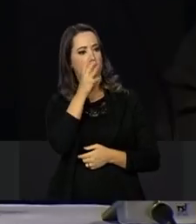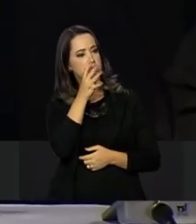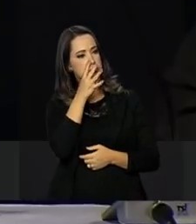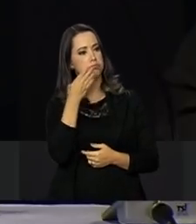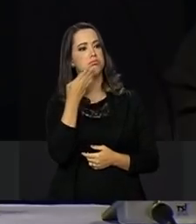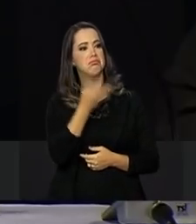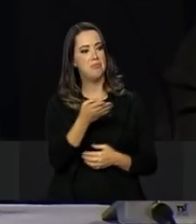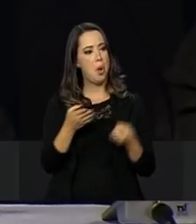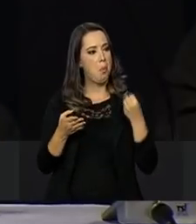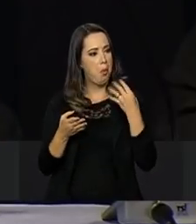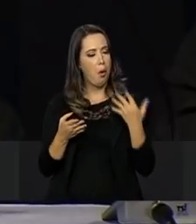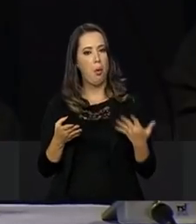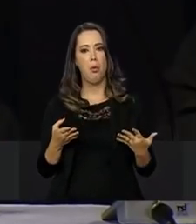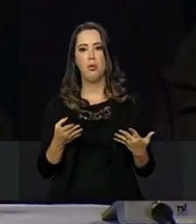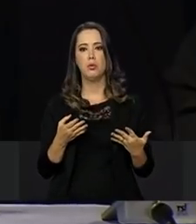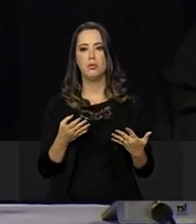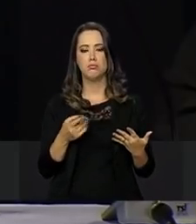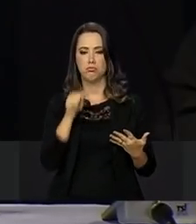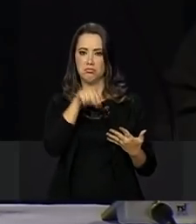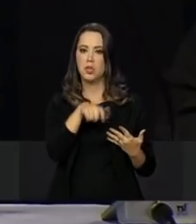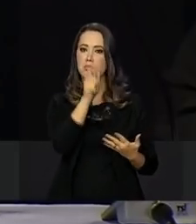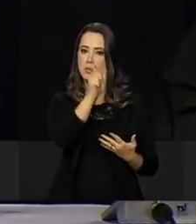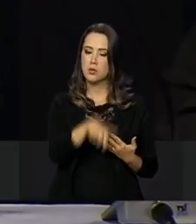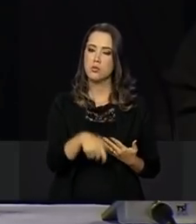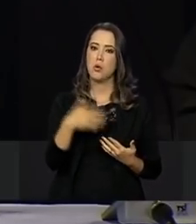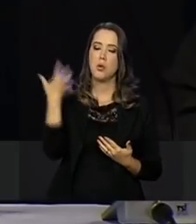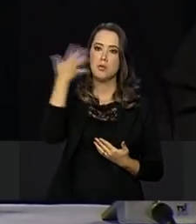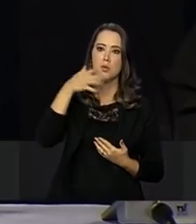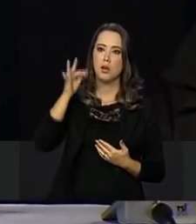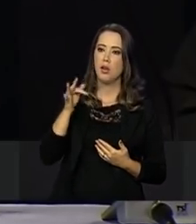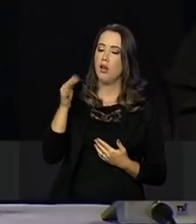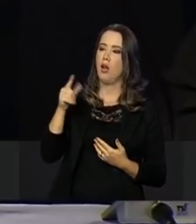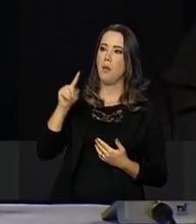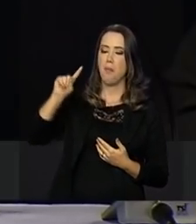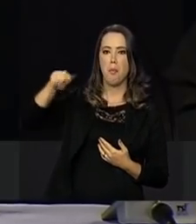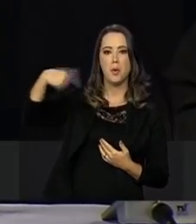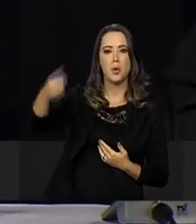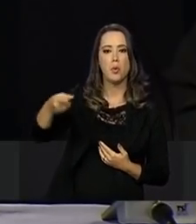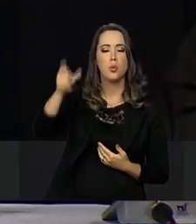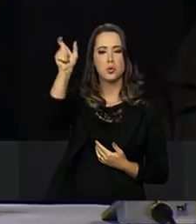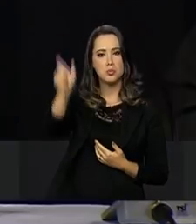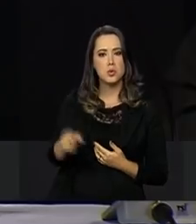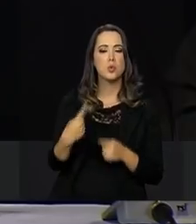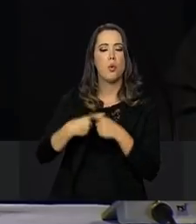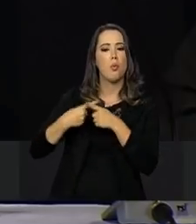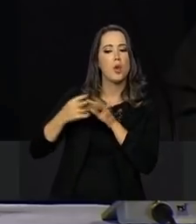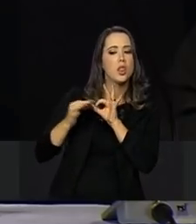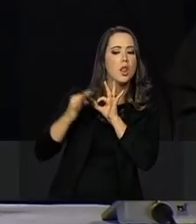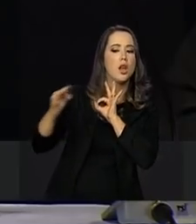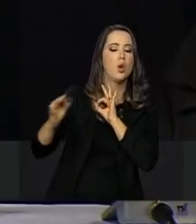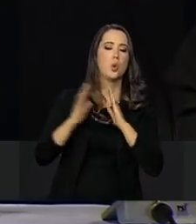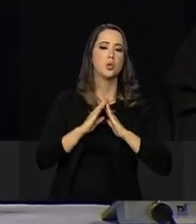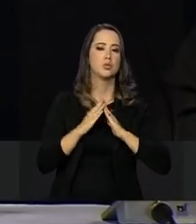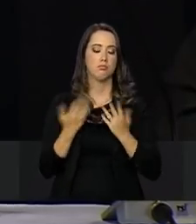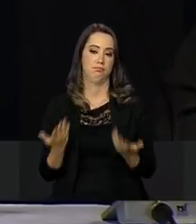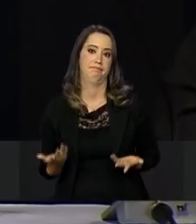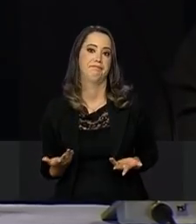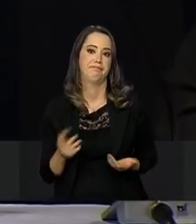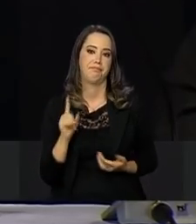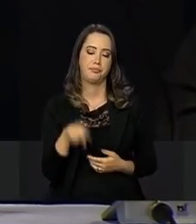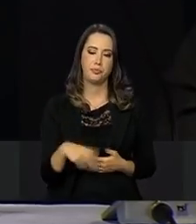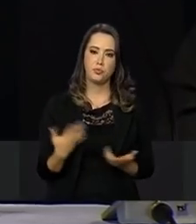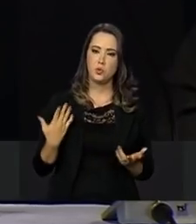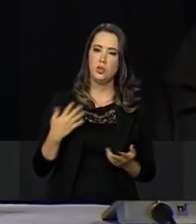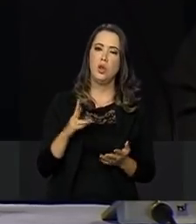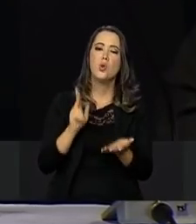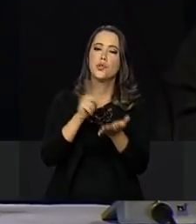Jardim, é precisamente isso, é integrando na nossa federação todos aqueles que, na verdade, participam